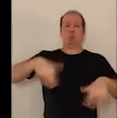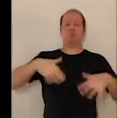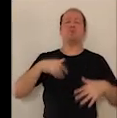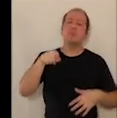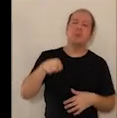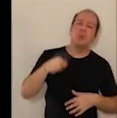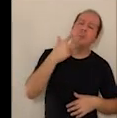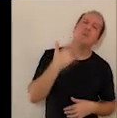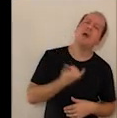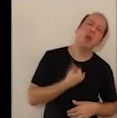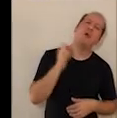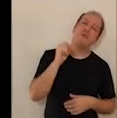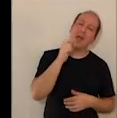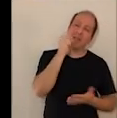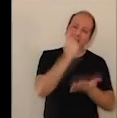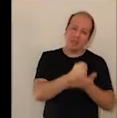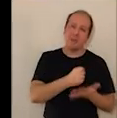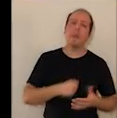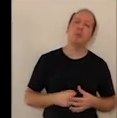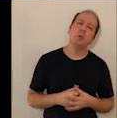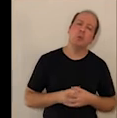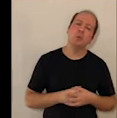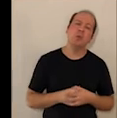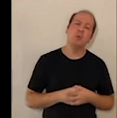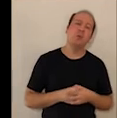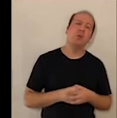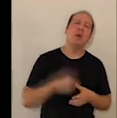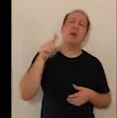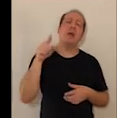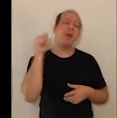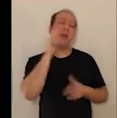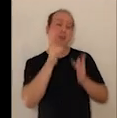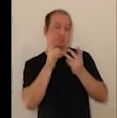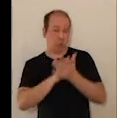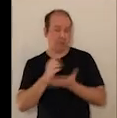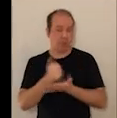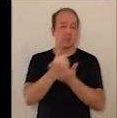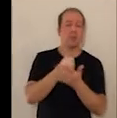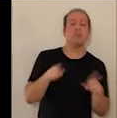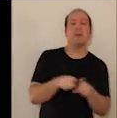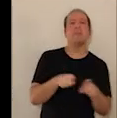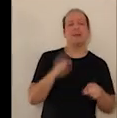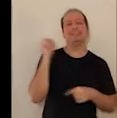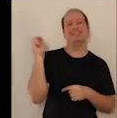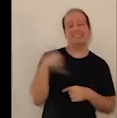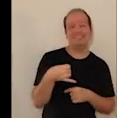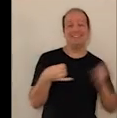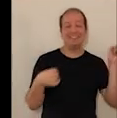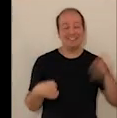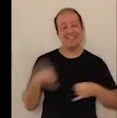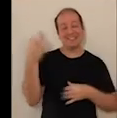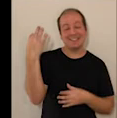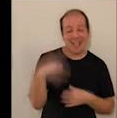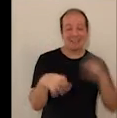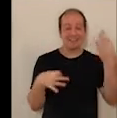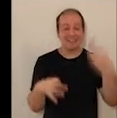Corbaccio vai trazer o testamento e Corvino vai trazer Columba. Tão certo quanto o dia vir depois do outro, além disso, realizei uma proezinha